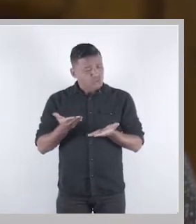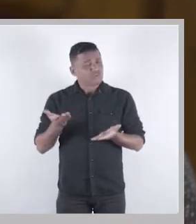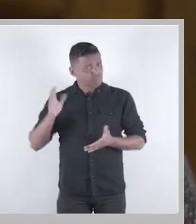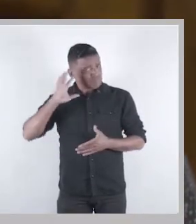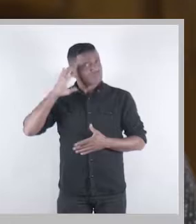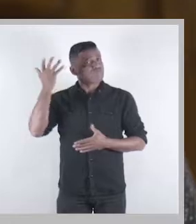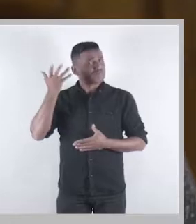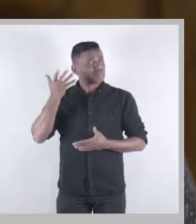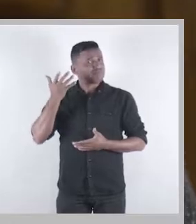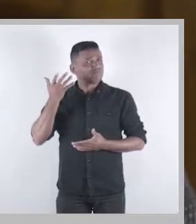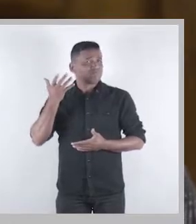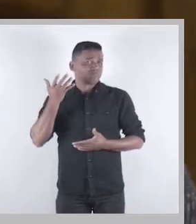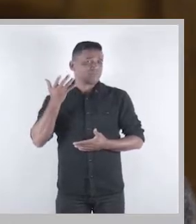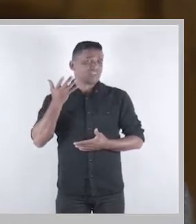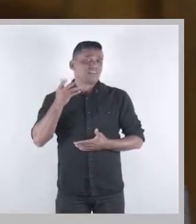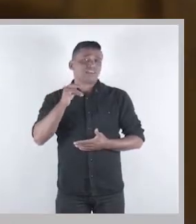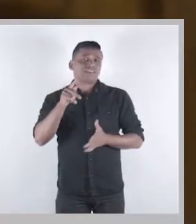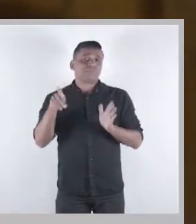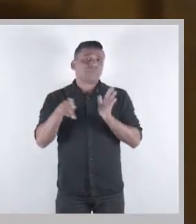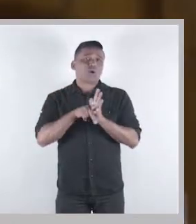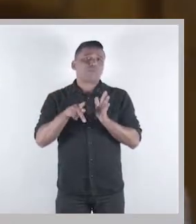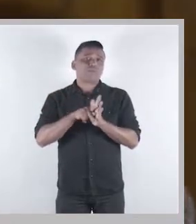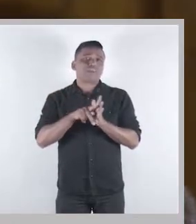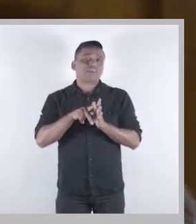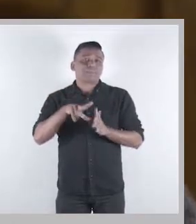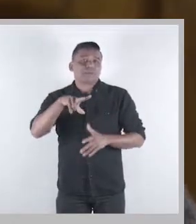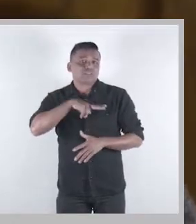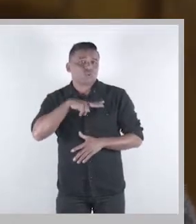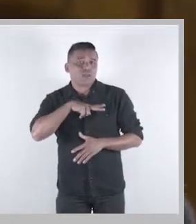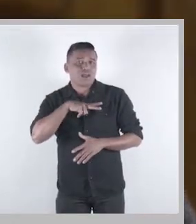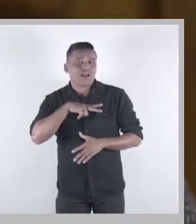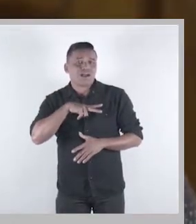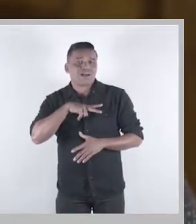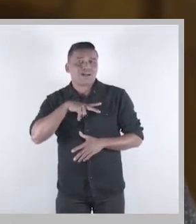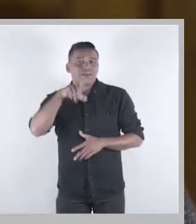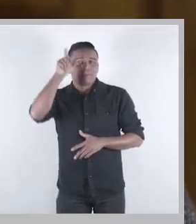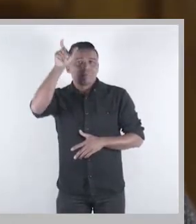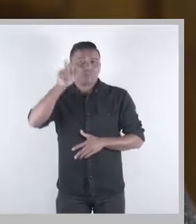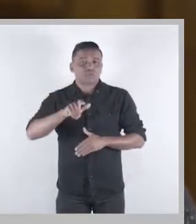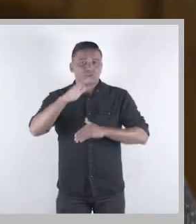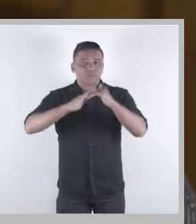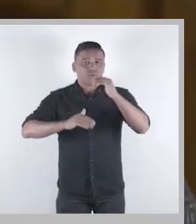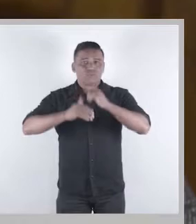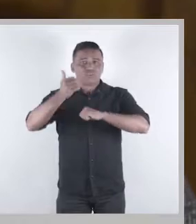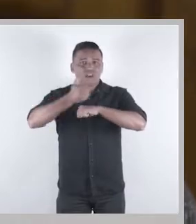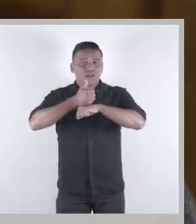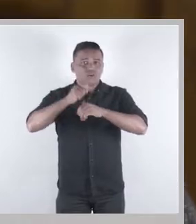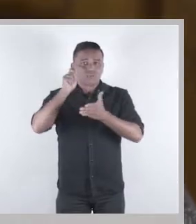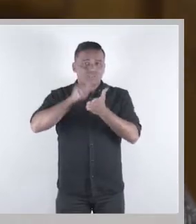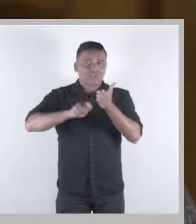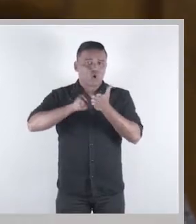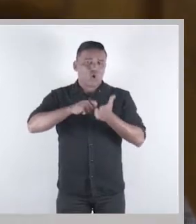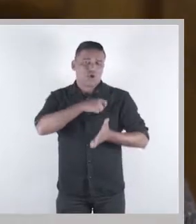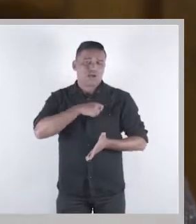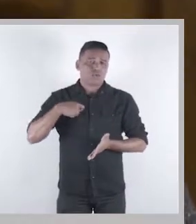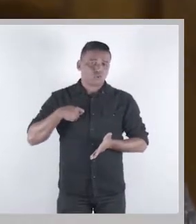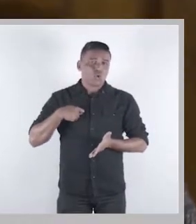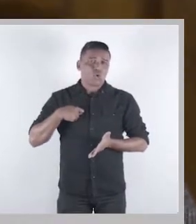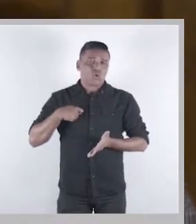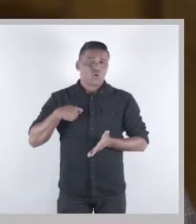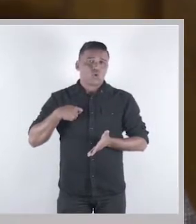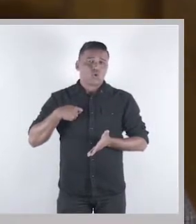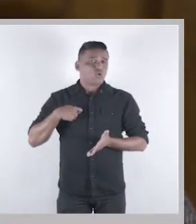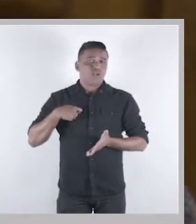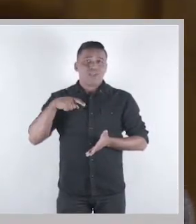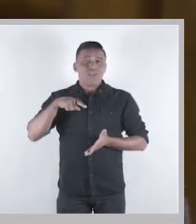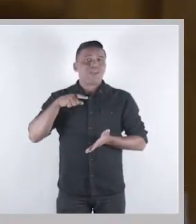de poetas você tem muitas blogs hoje e sites brasileiros que tentam fazer esse trabalho